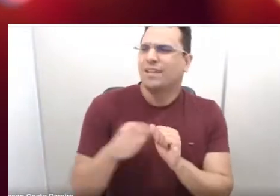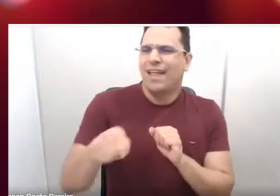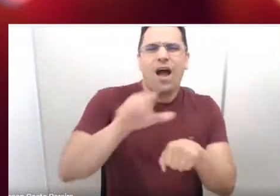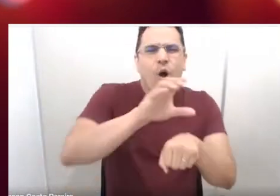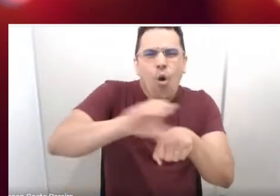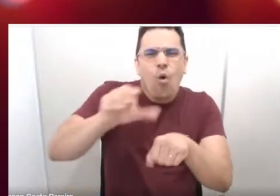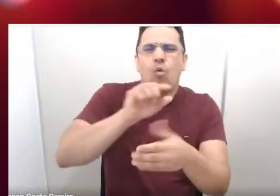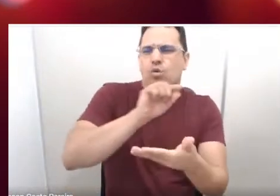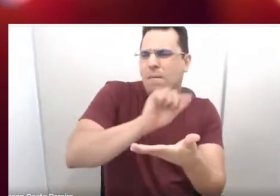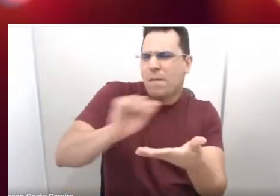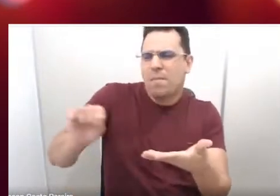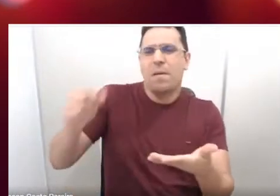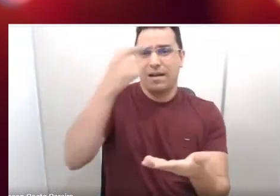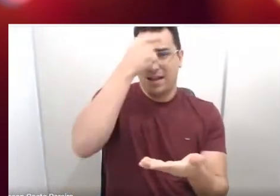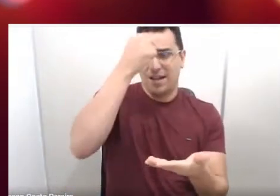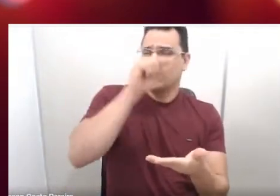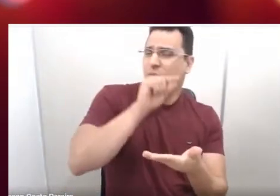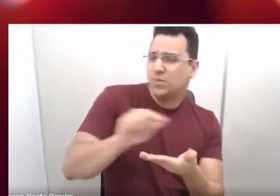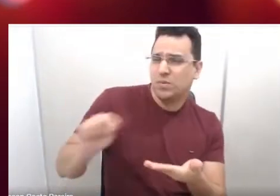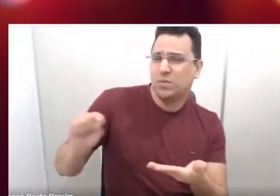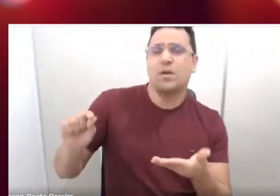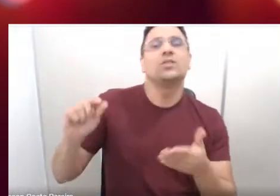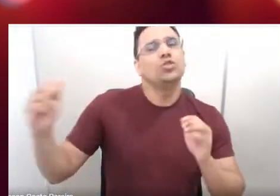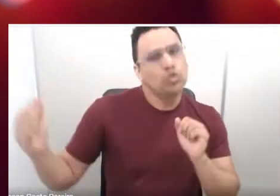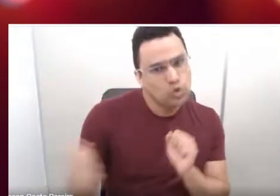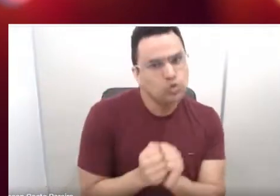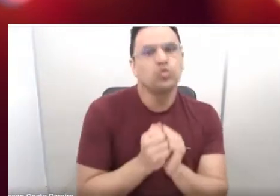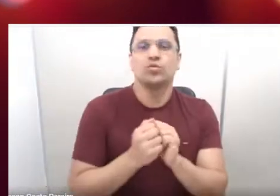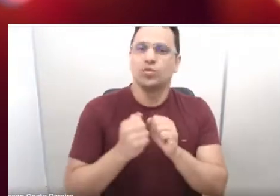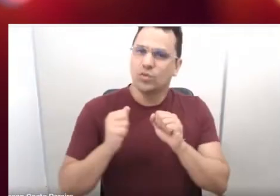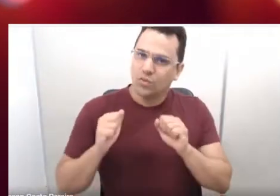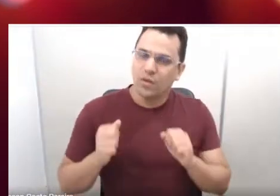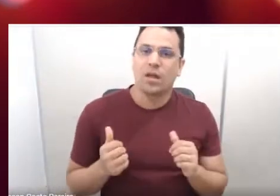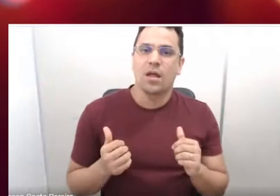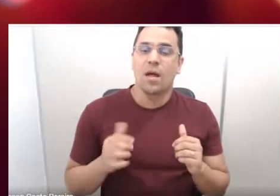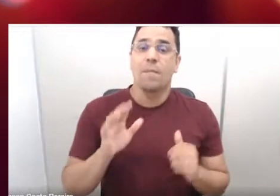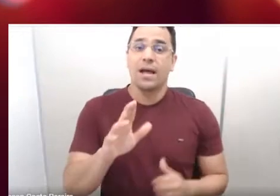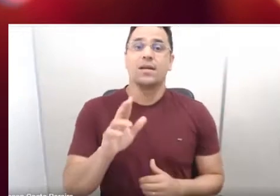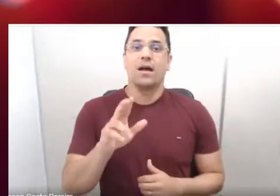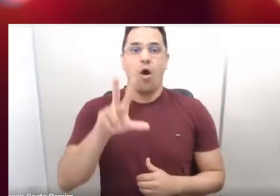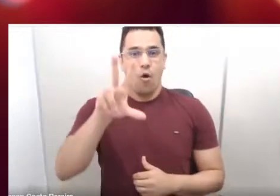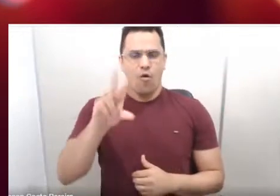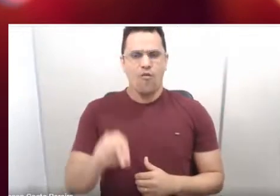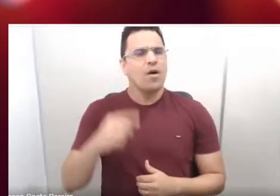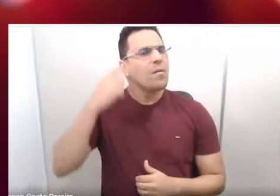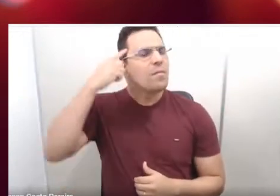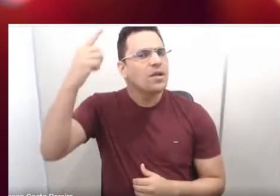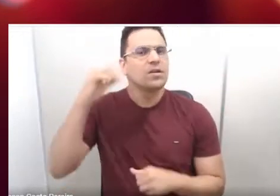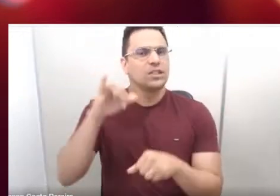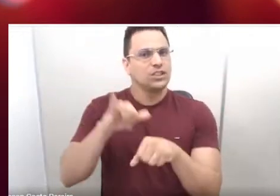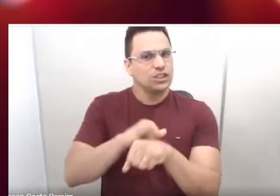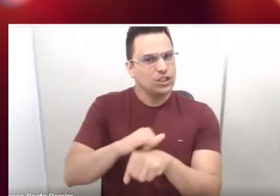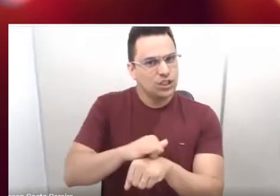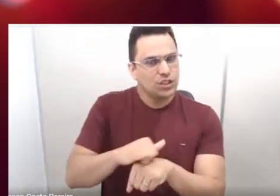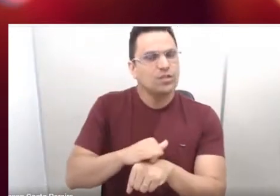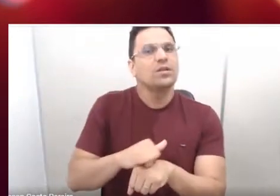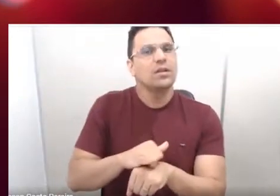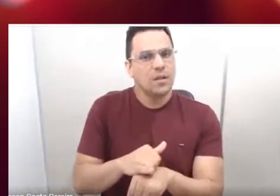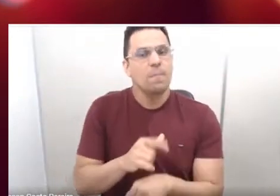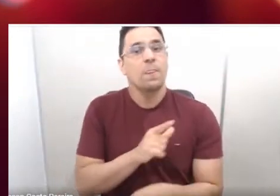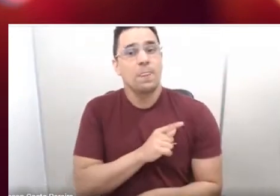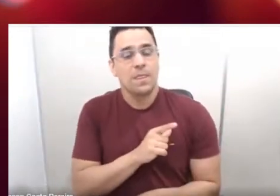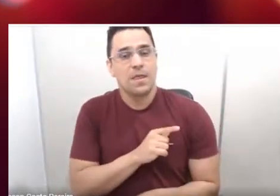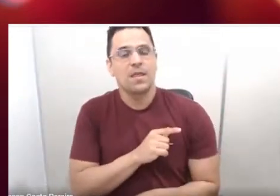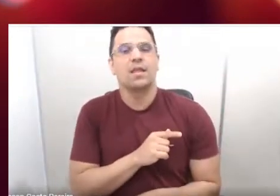para trás, ficassem ter esse acesso. E aí uma alternativa excelente que a universidade pensou foi a questão dos chips, né,